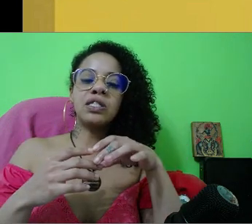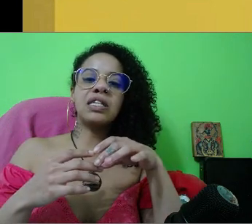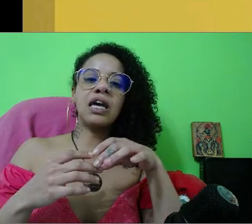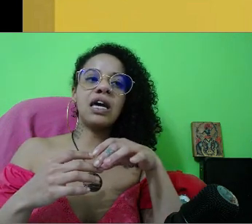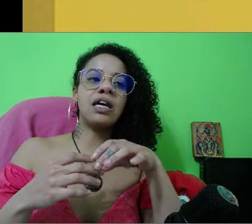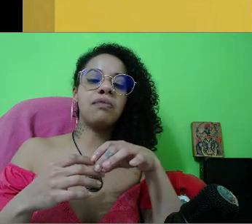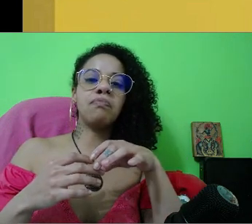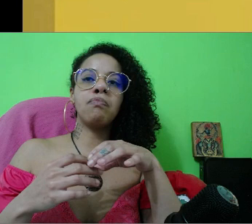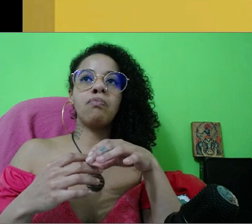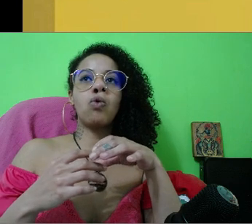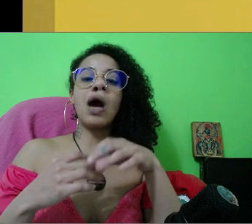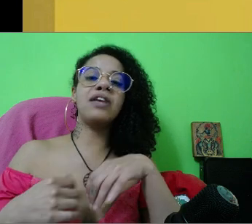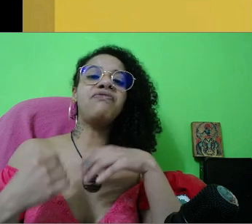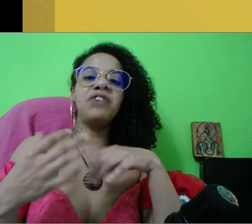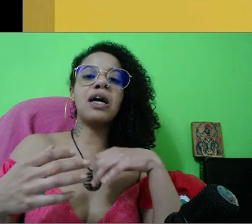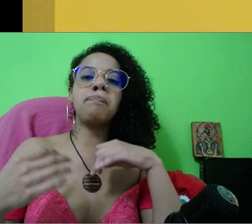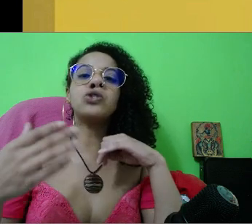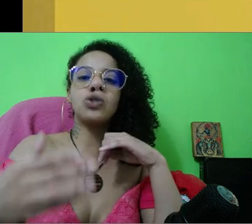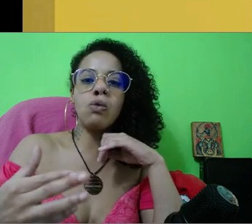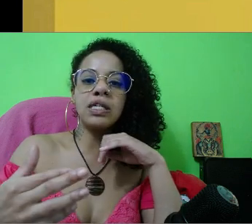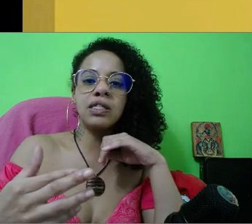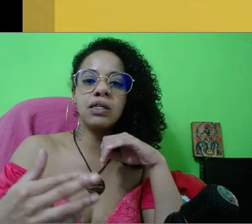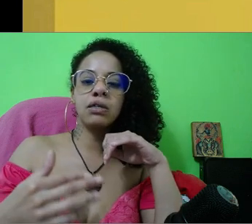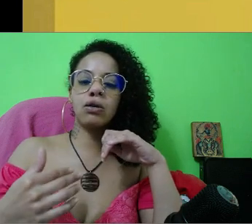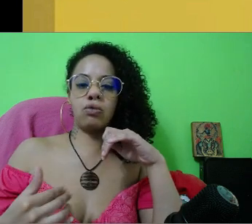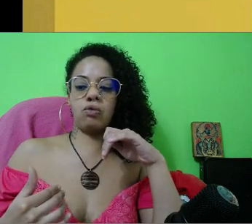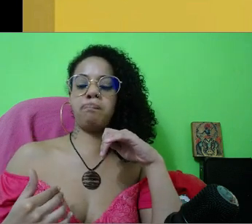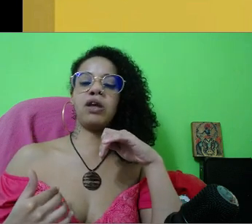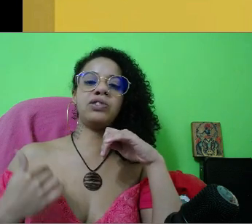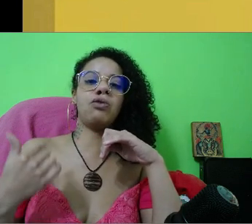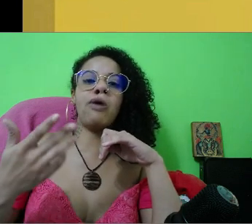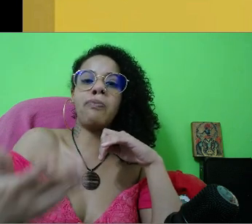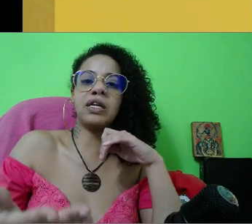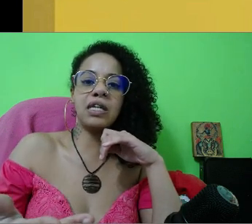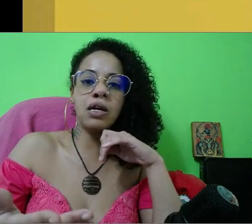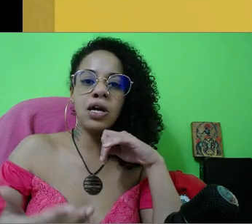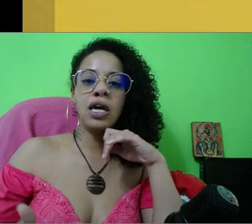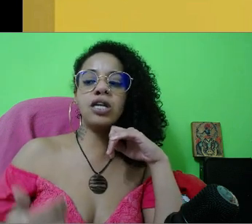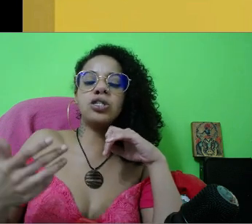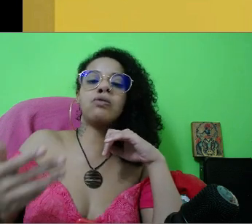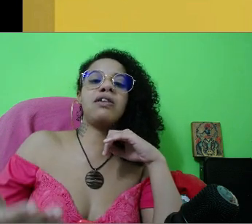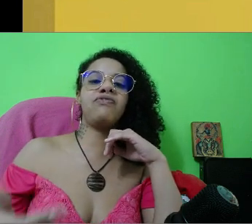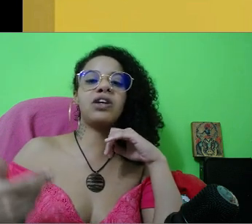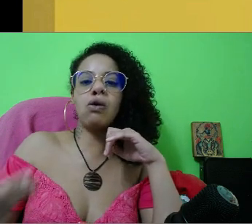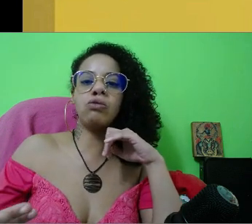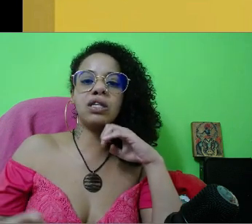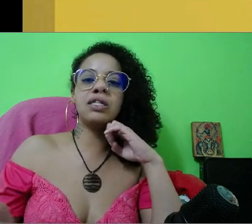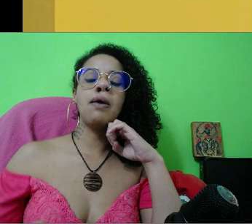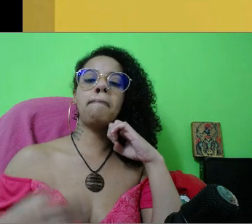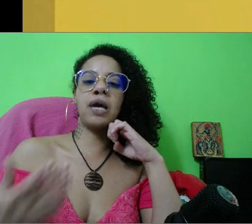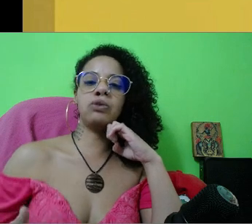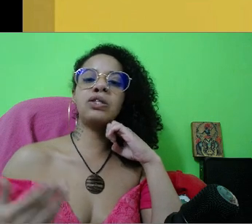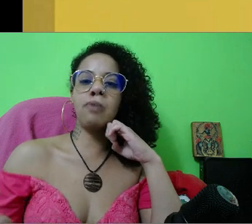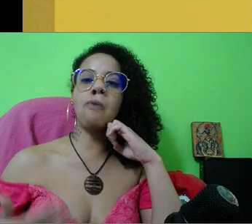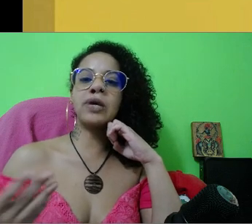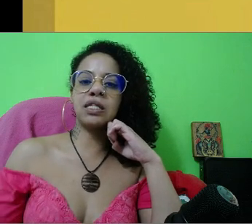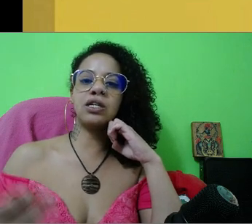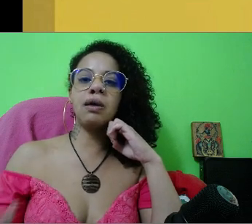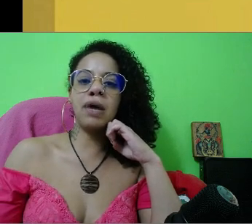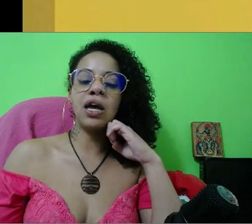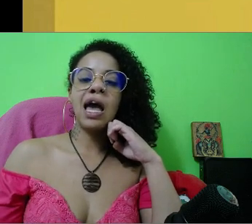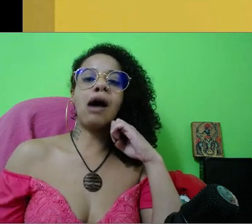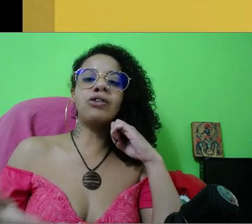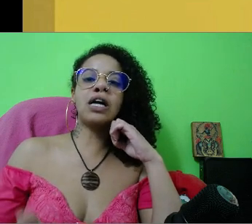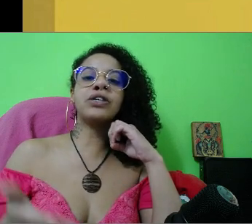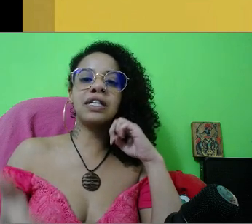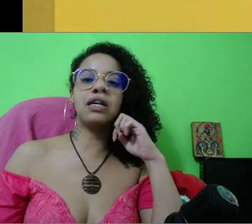você qualifica pessoas pelo seu bel prazer e diz qualifica outras pelo seu bel